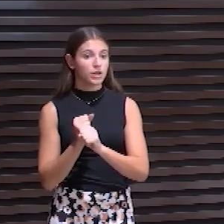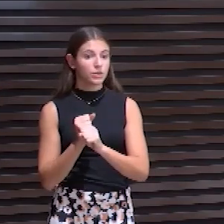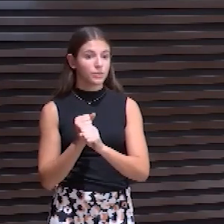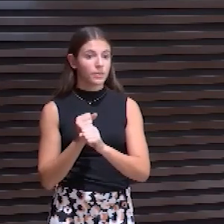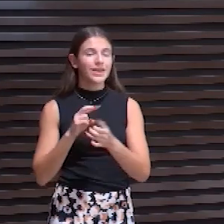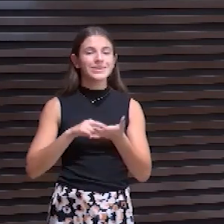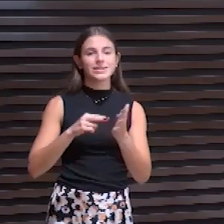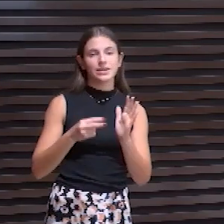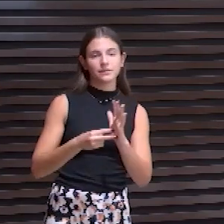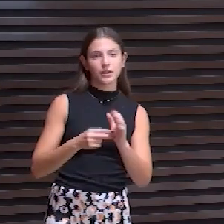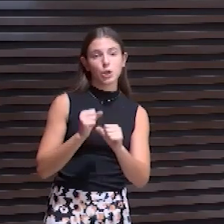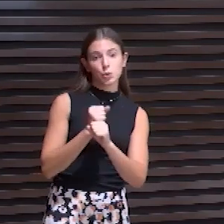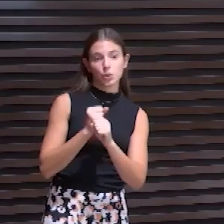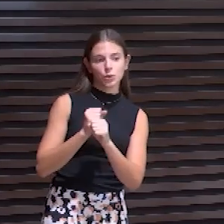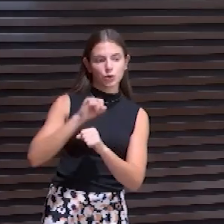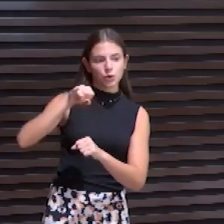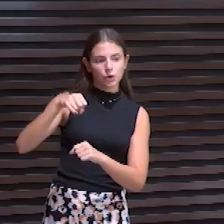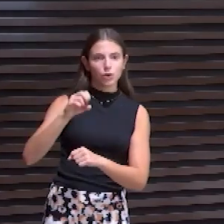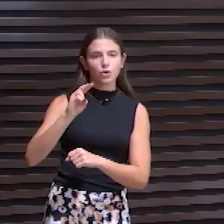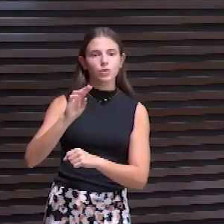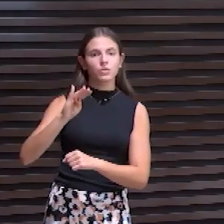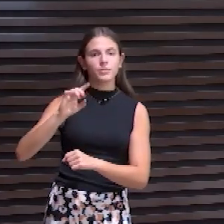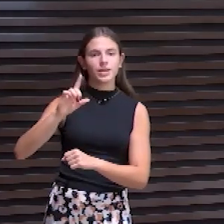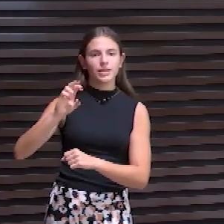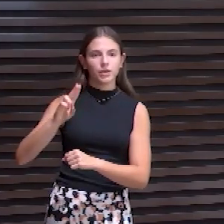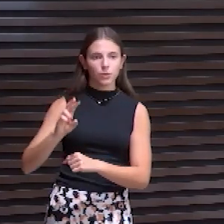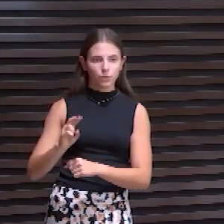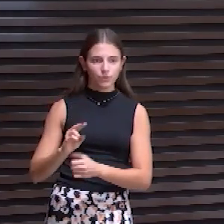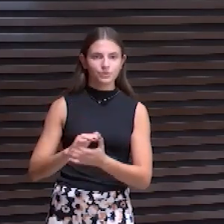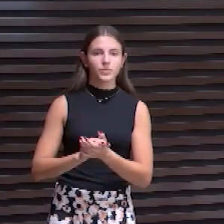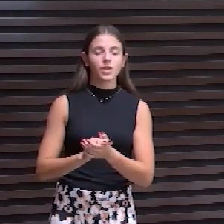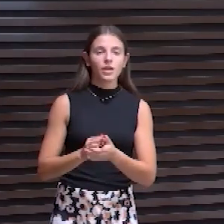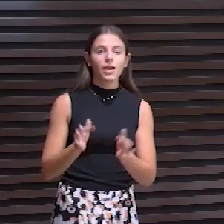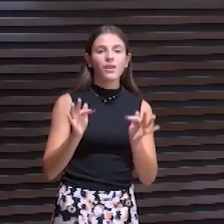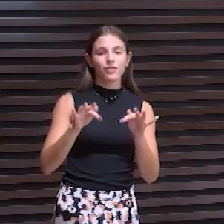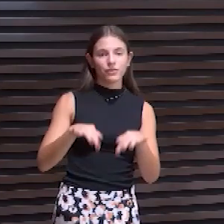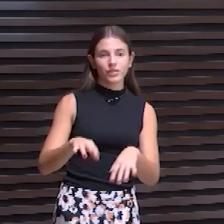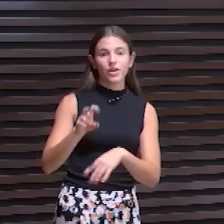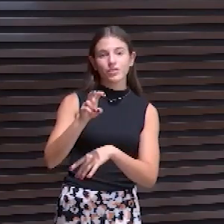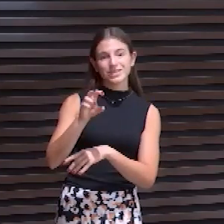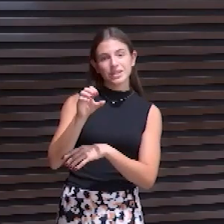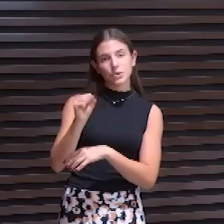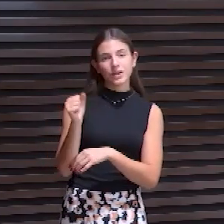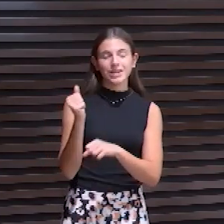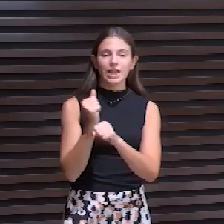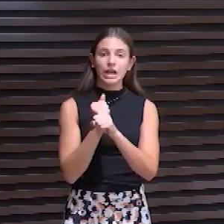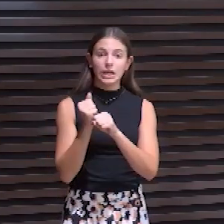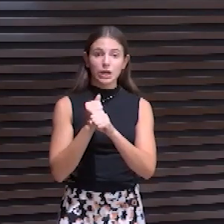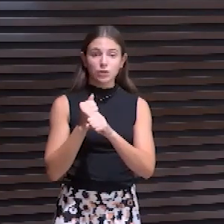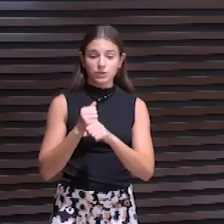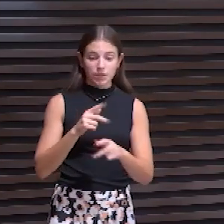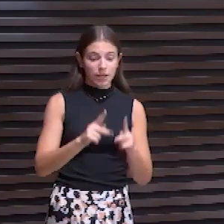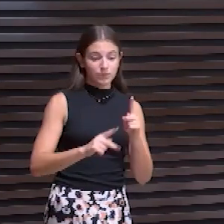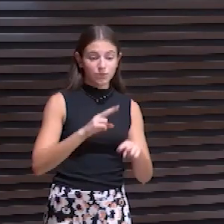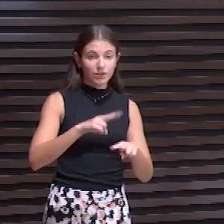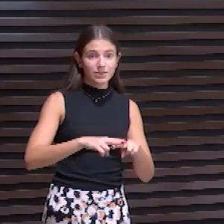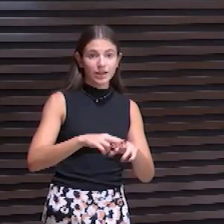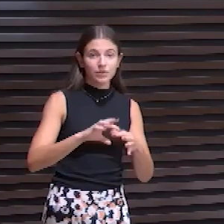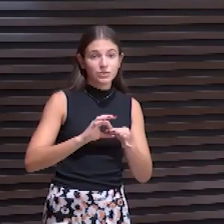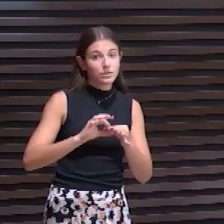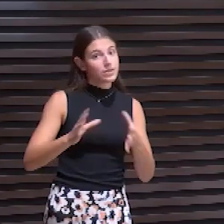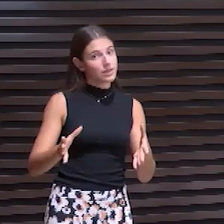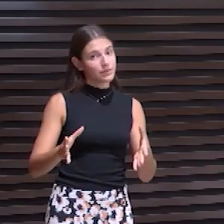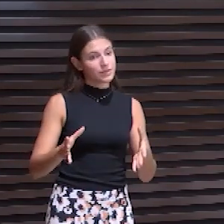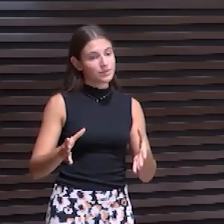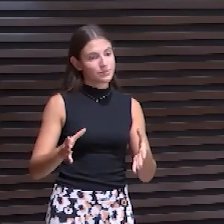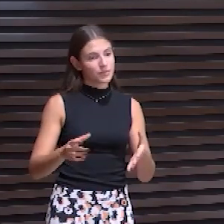jubileu, onde a cada 50 anos escravos eram soltos e dívidas eram perdoadas.